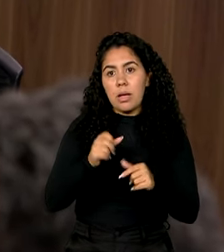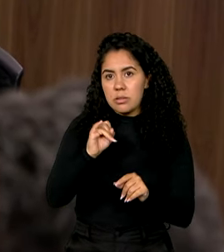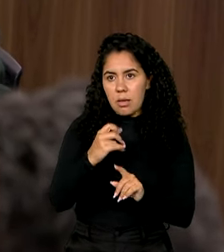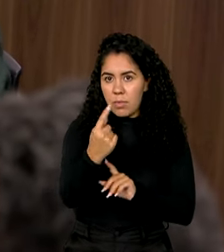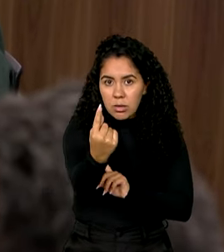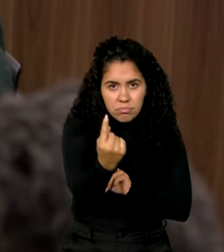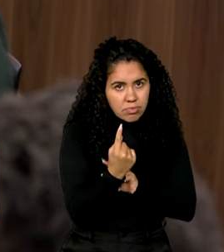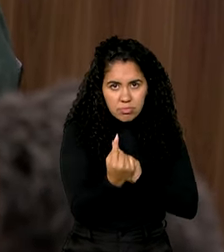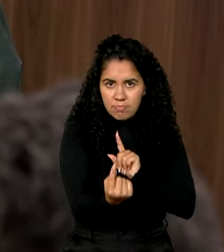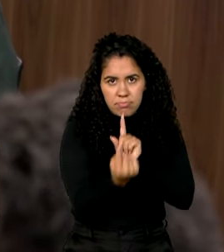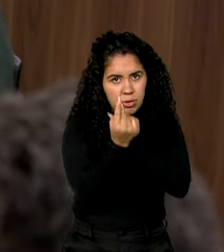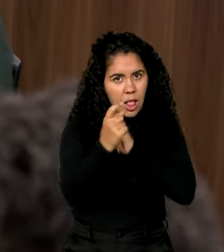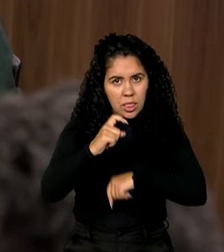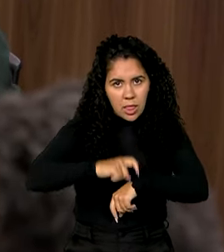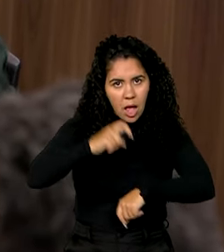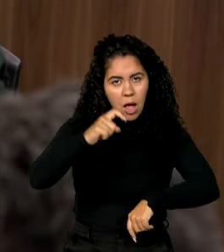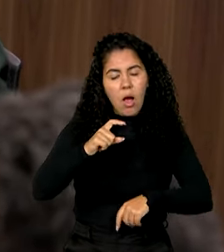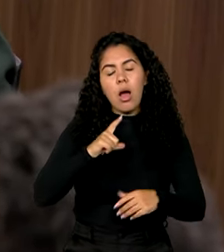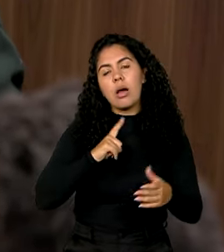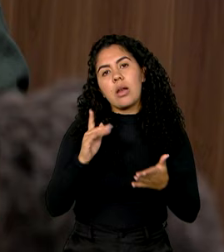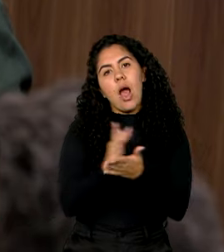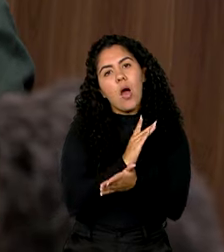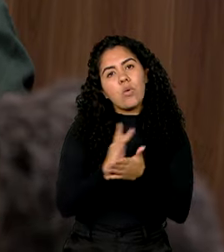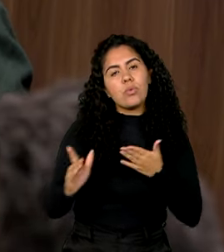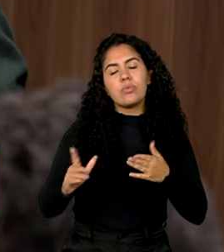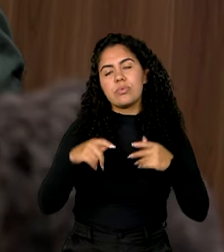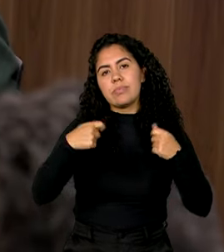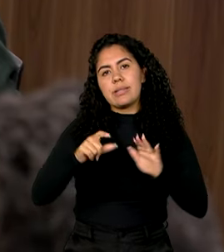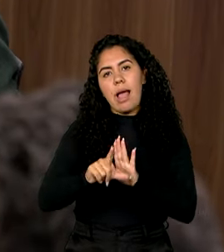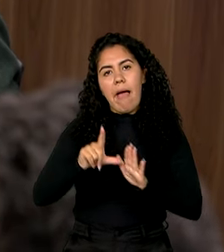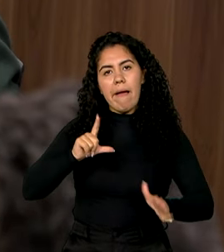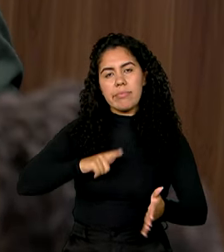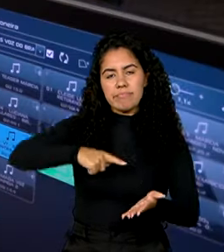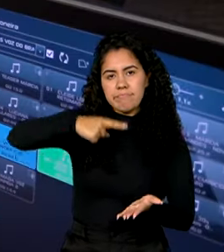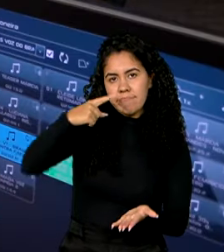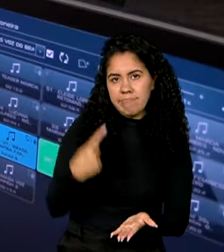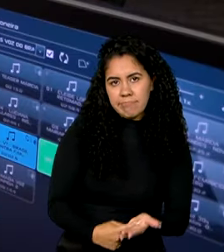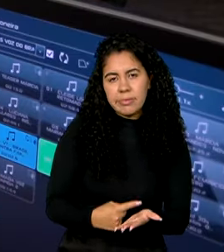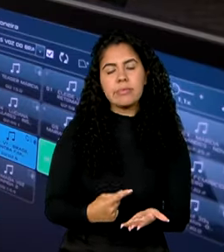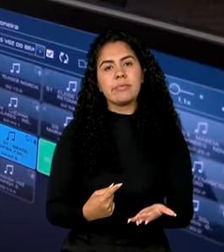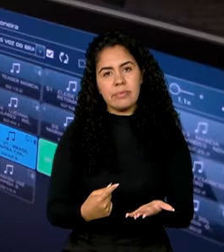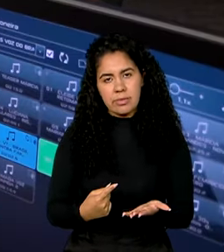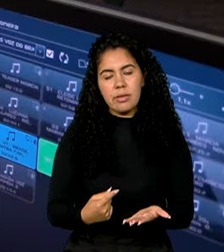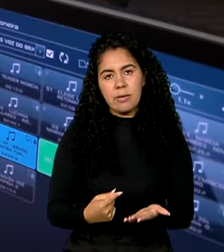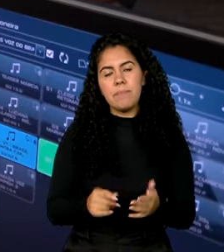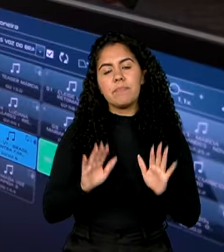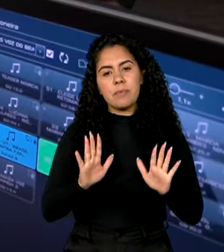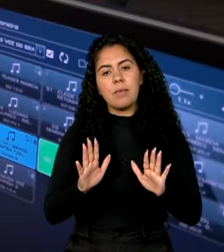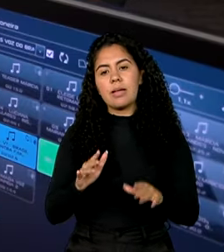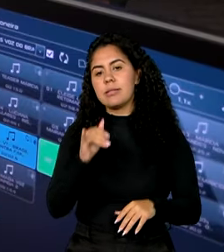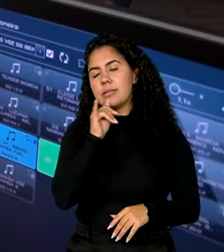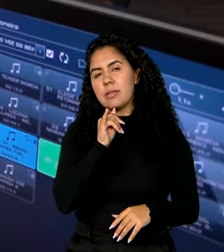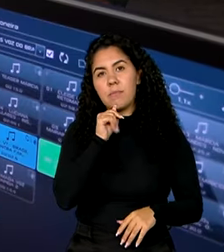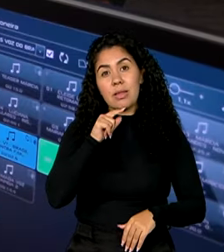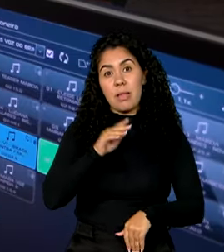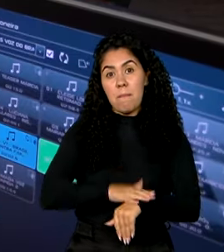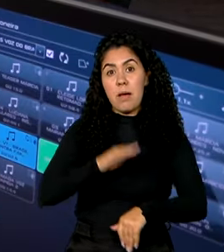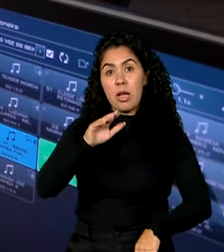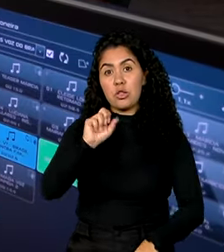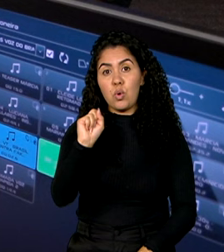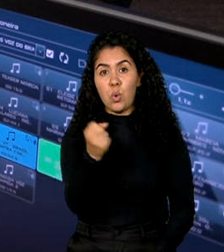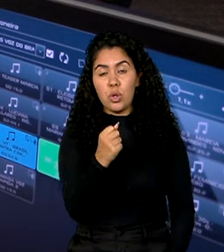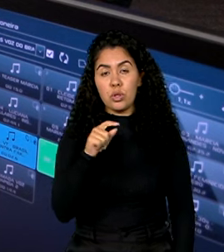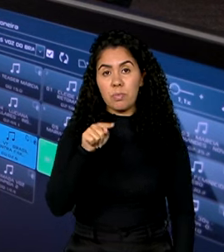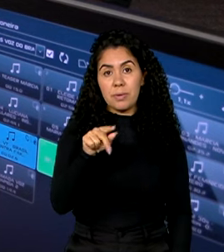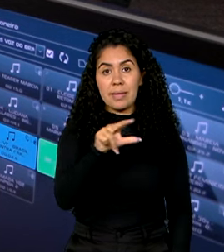atendido outros pelo volume de atendimento estabeleceram a necessidade de agendamento nós estamos falando de mais de 8500